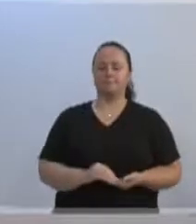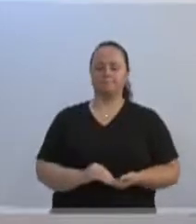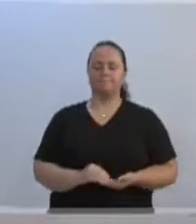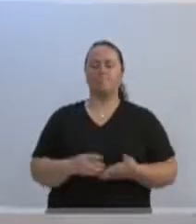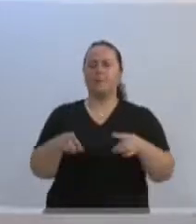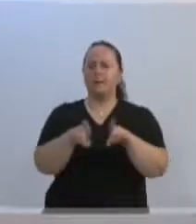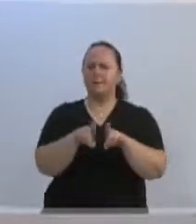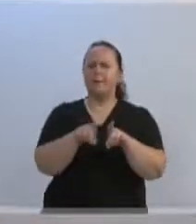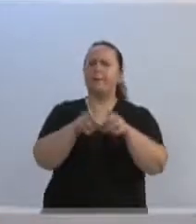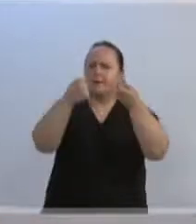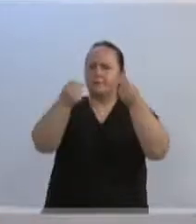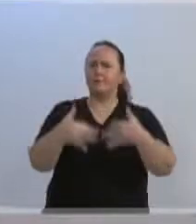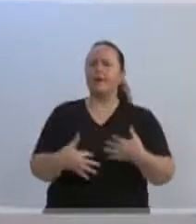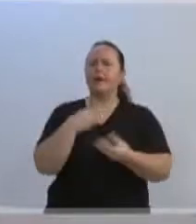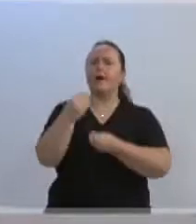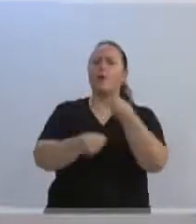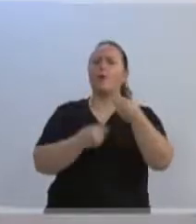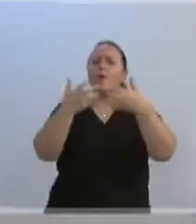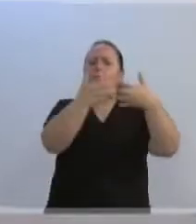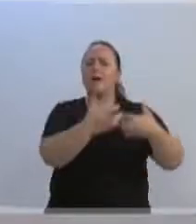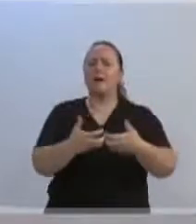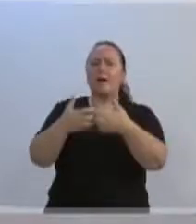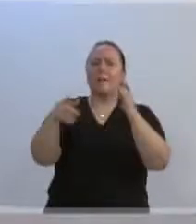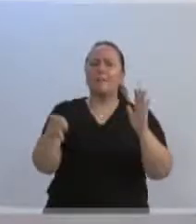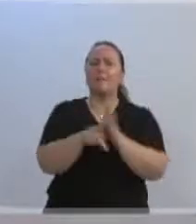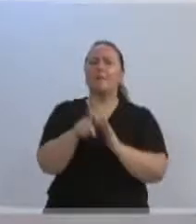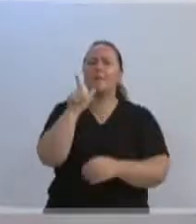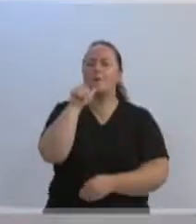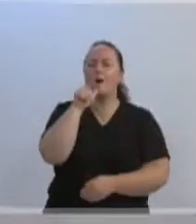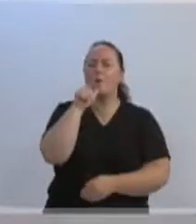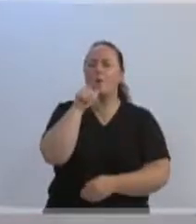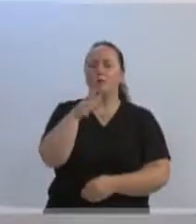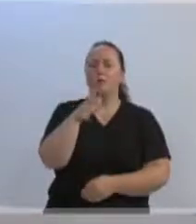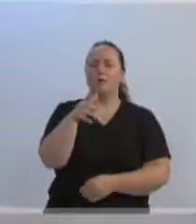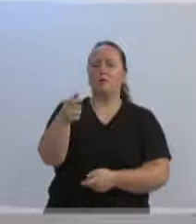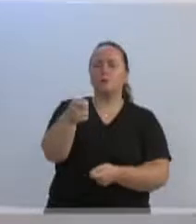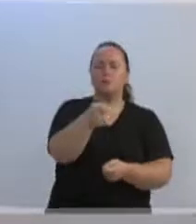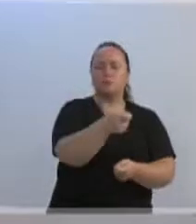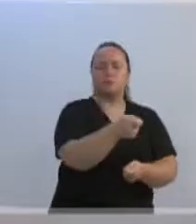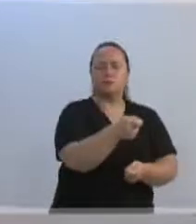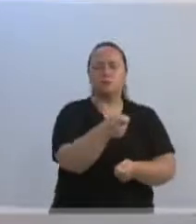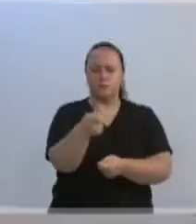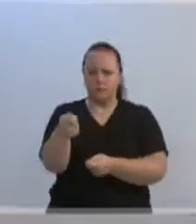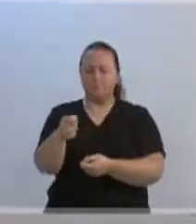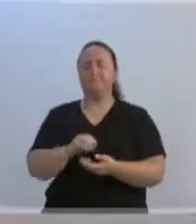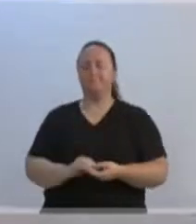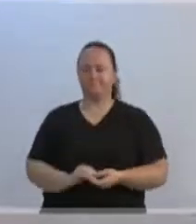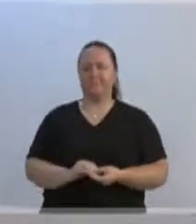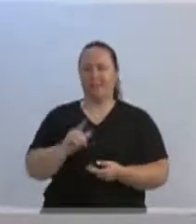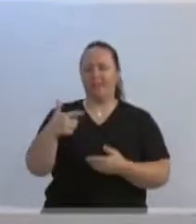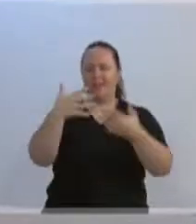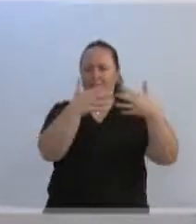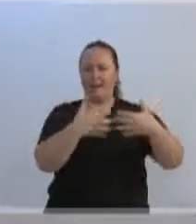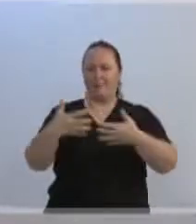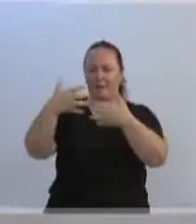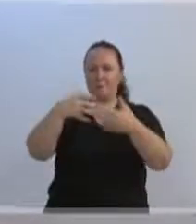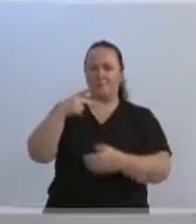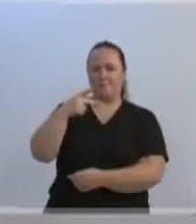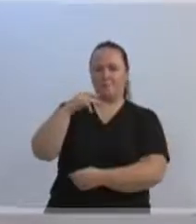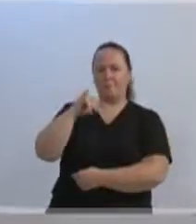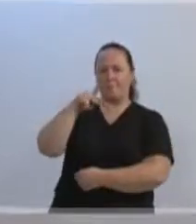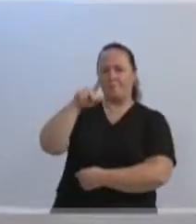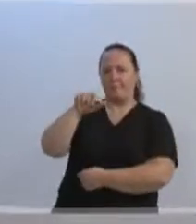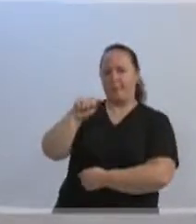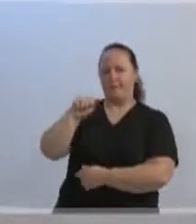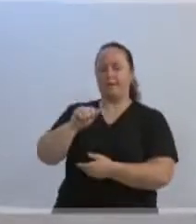falar também do caminhão pipa o medalheiro pereira hoje também foi bastante questionado hoje na parte da manhã seu presidente é o